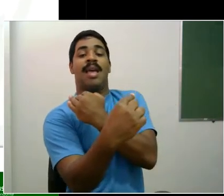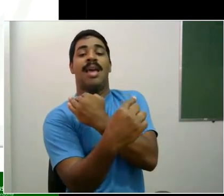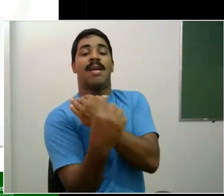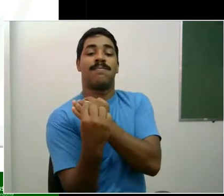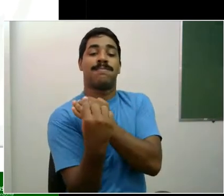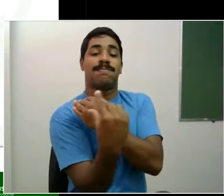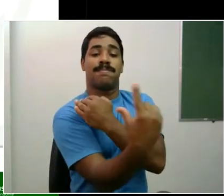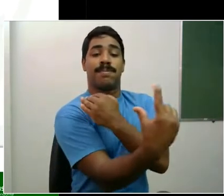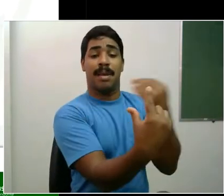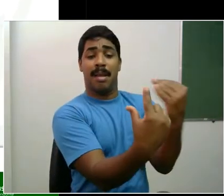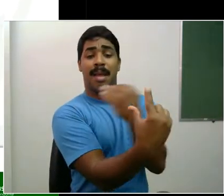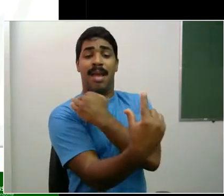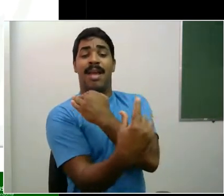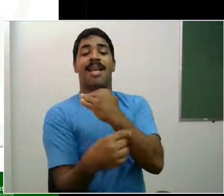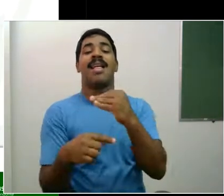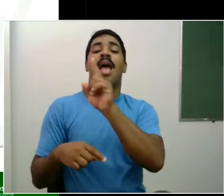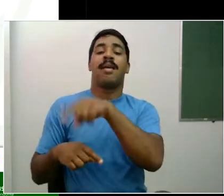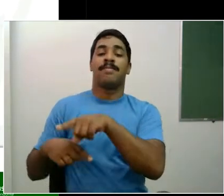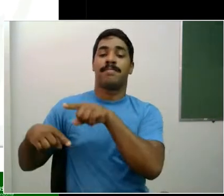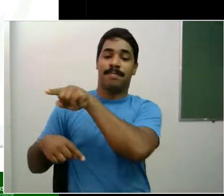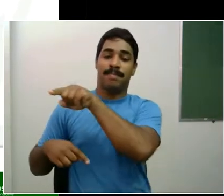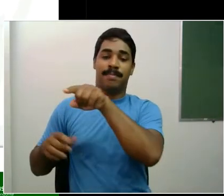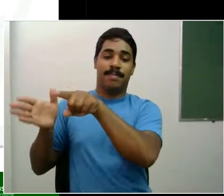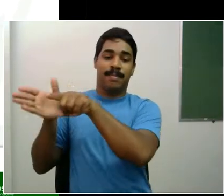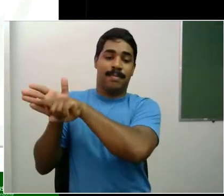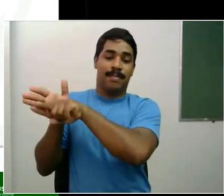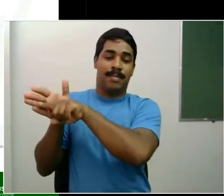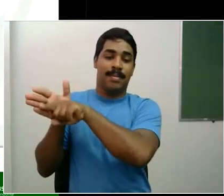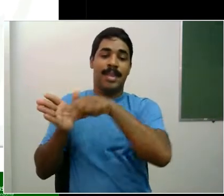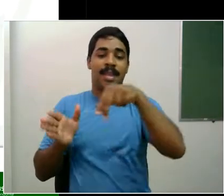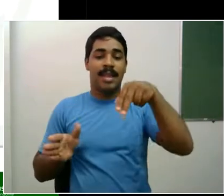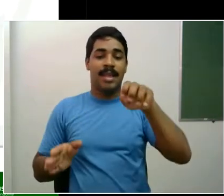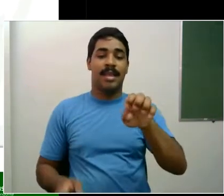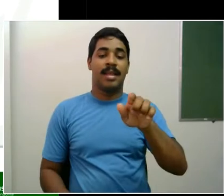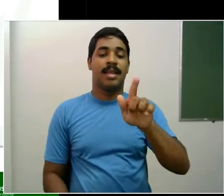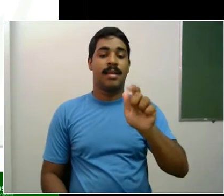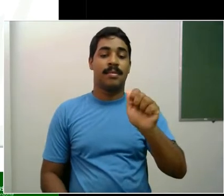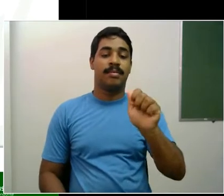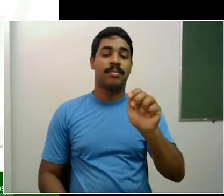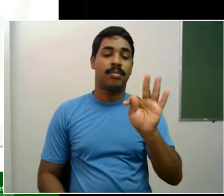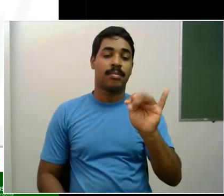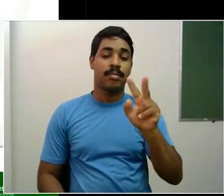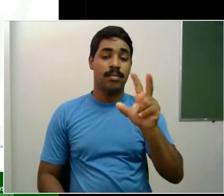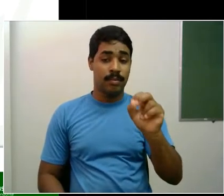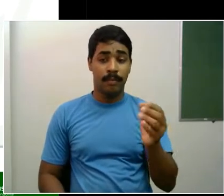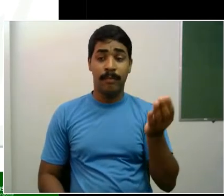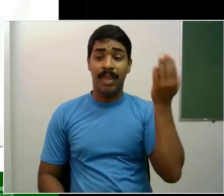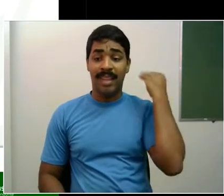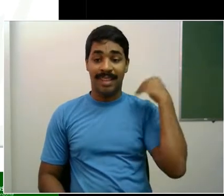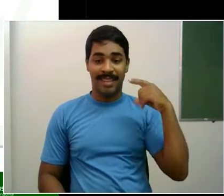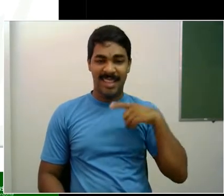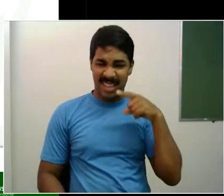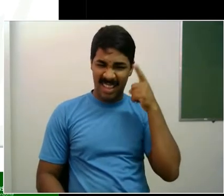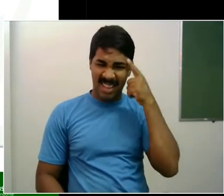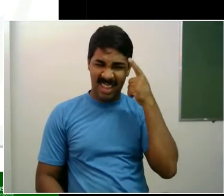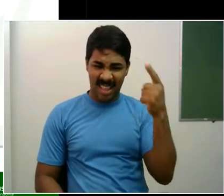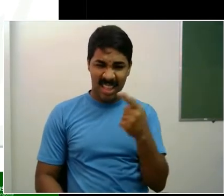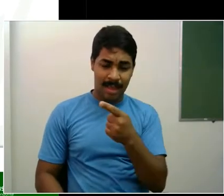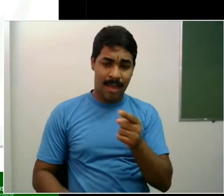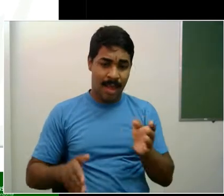só. Observe que na figura anterior, nós tínhamos a trajetória apontando para a direita e aqui